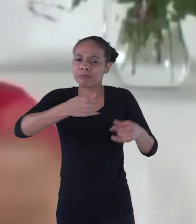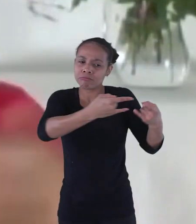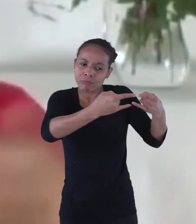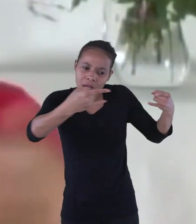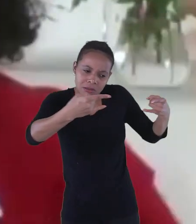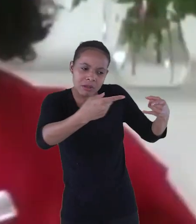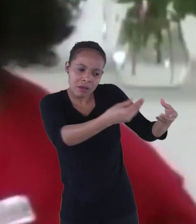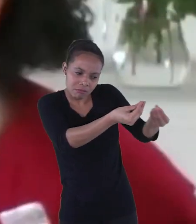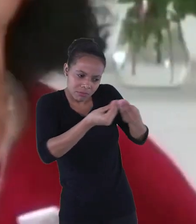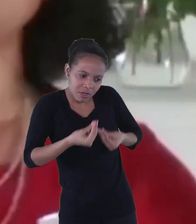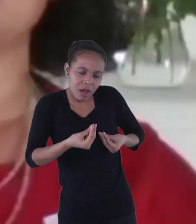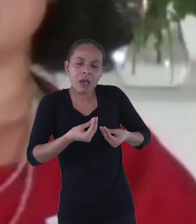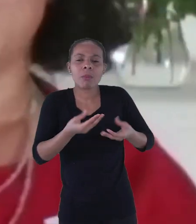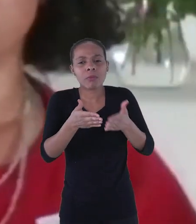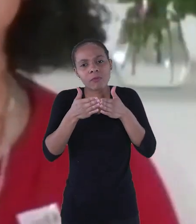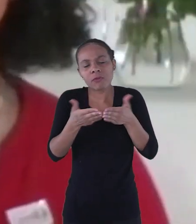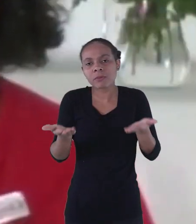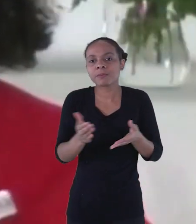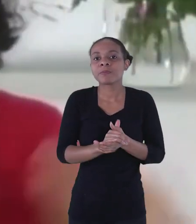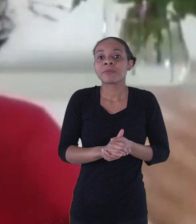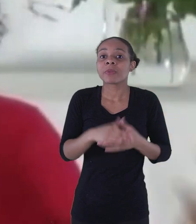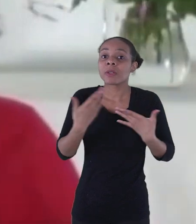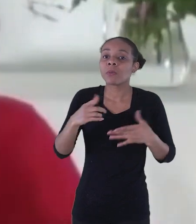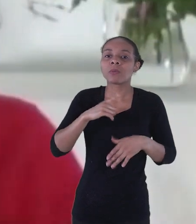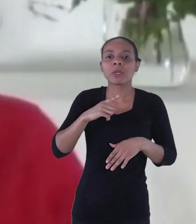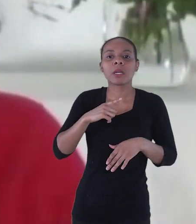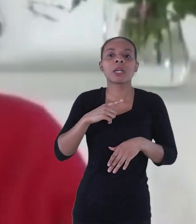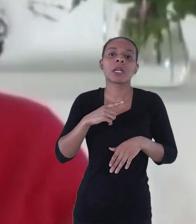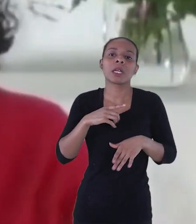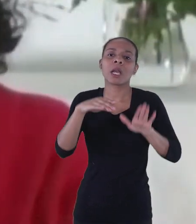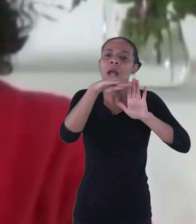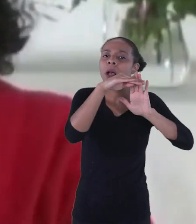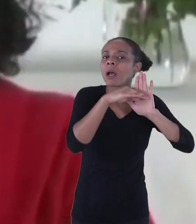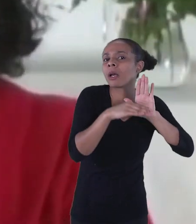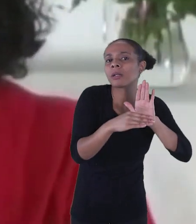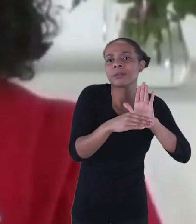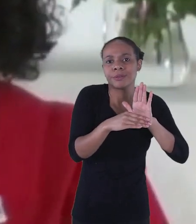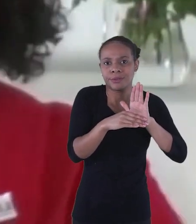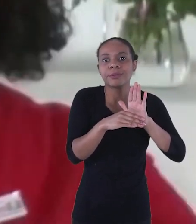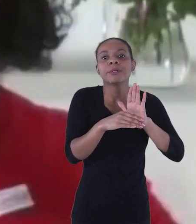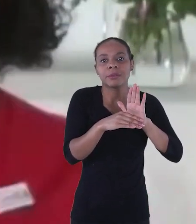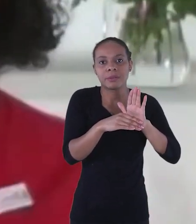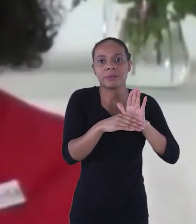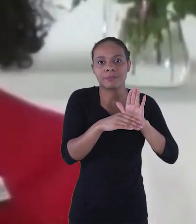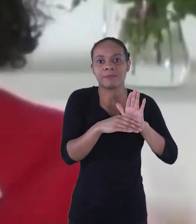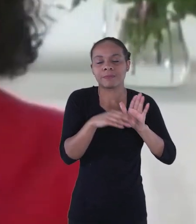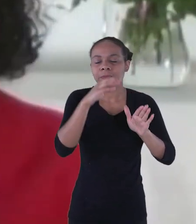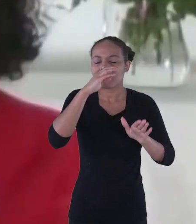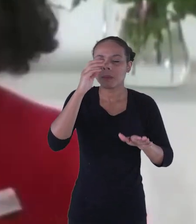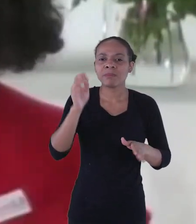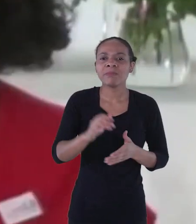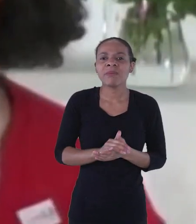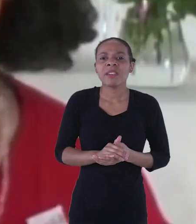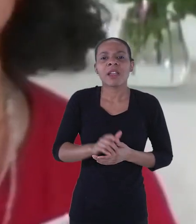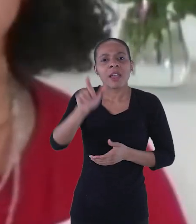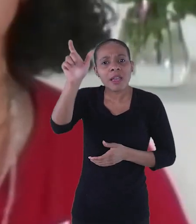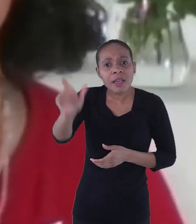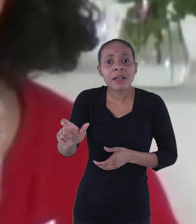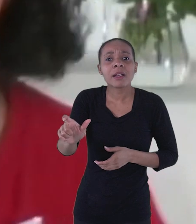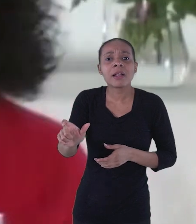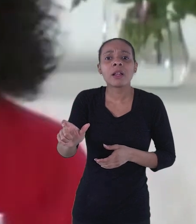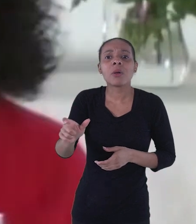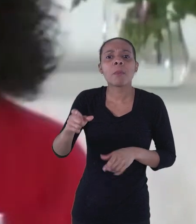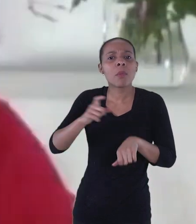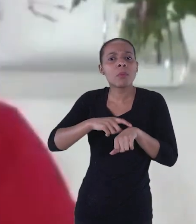de trem ou de ônibus para cumprir essas agendas, né, cansativas para ela, ela, com os meninos no ônibus, ela olha os lugares